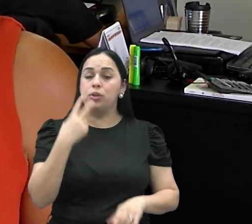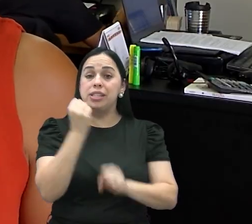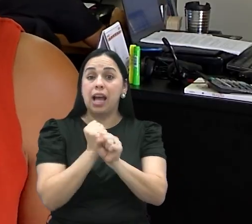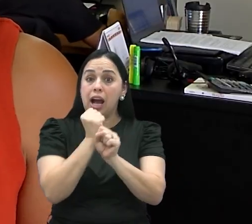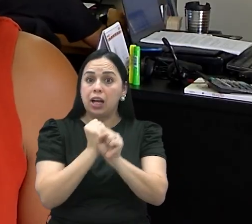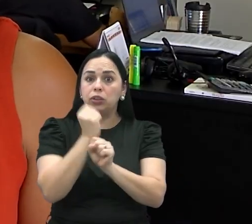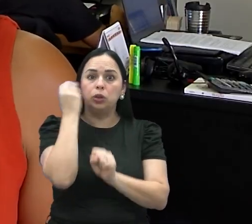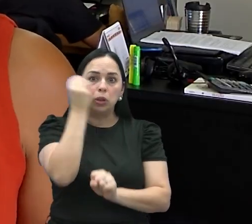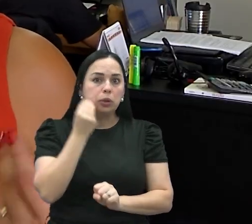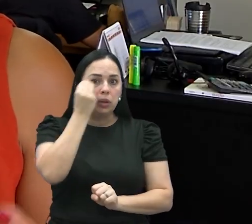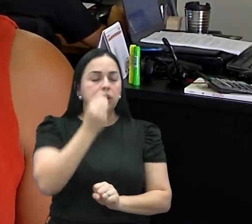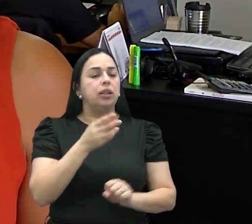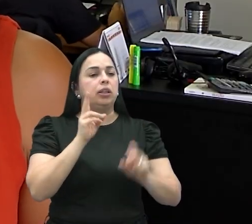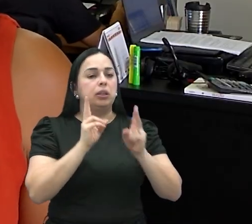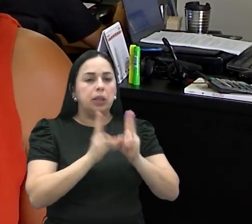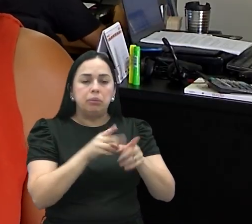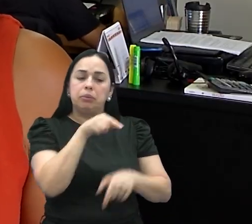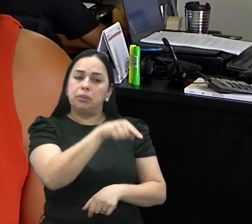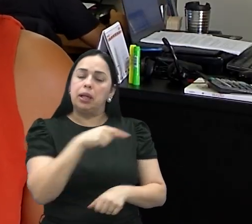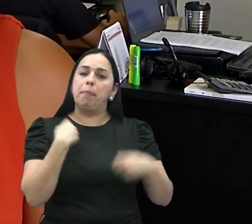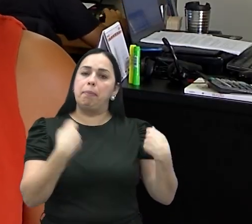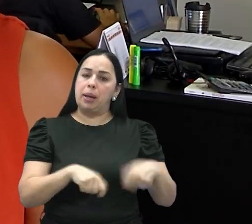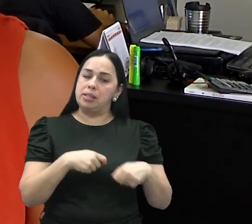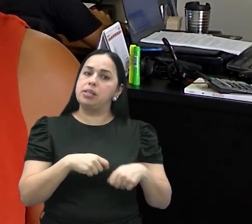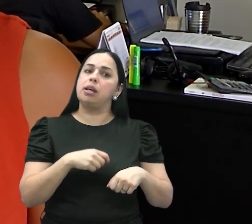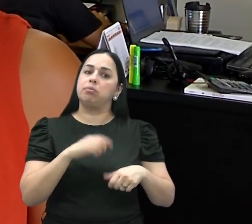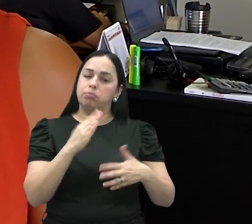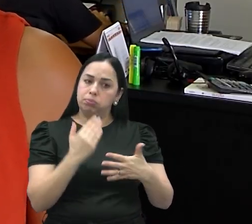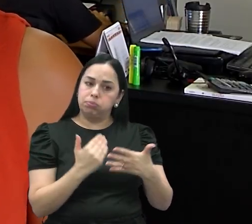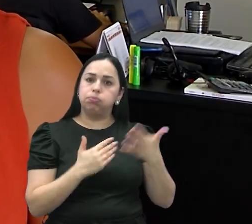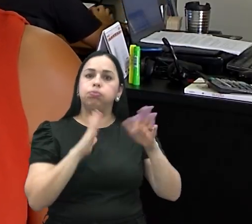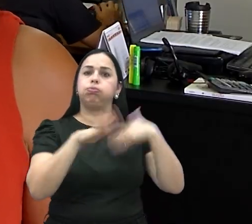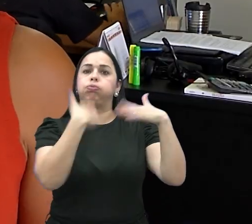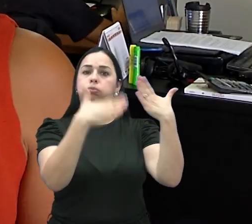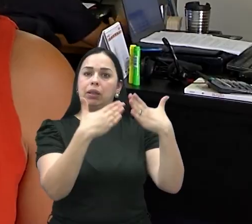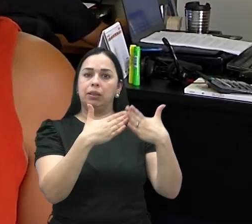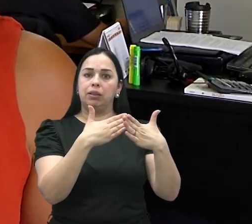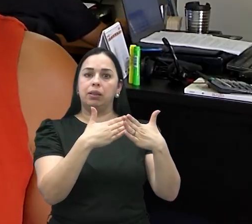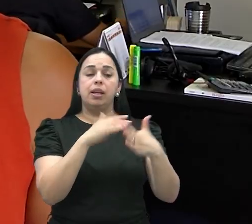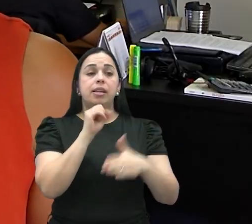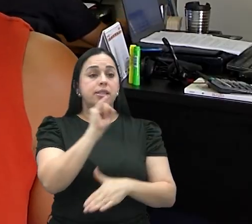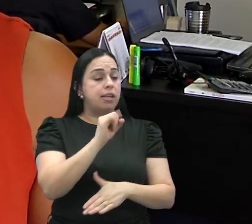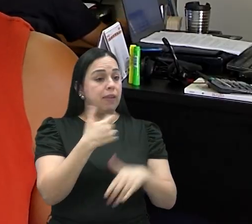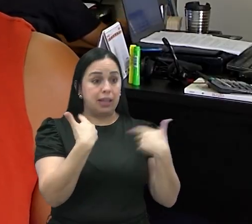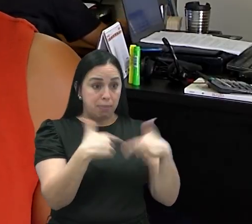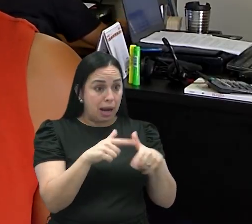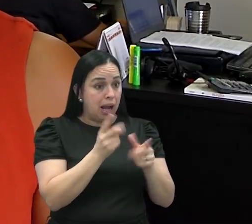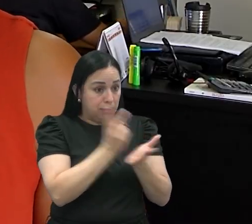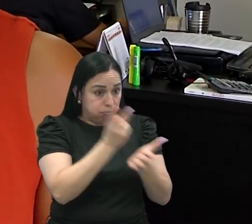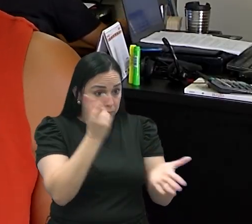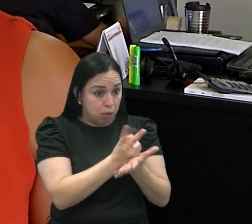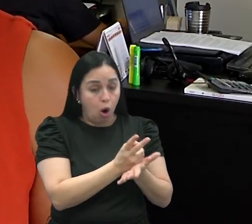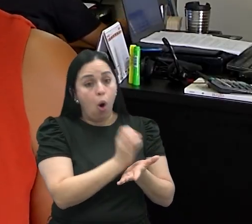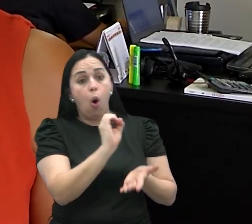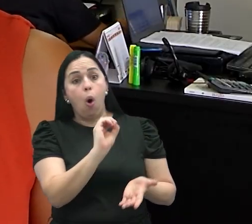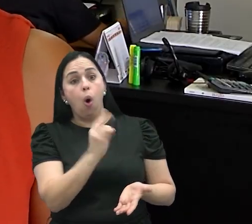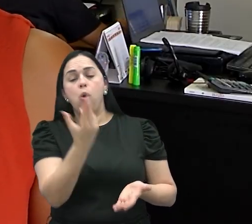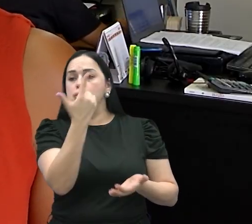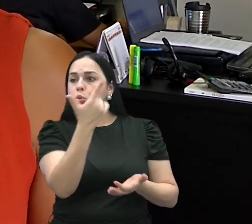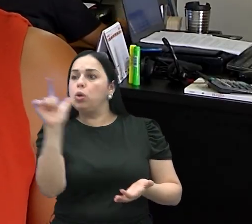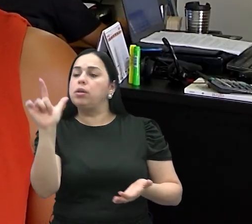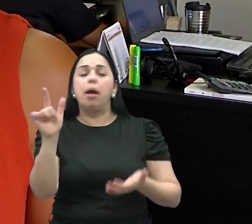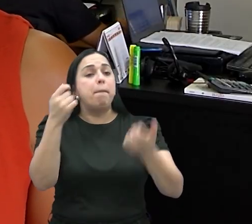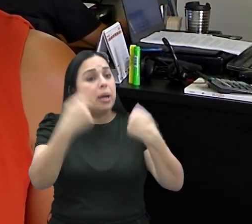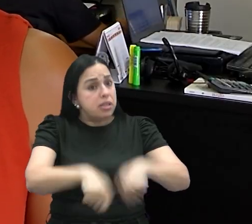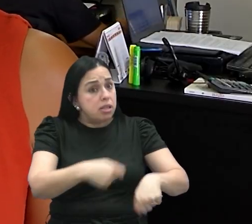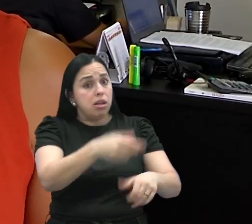superior de tanto eu brigar e falar, olha, eu acho que está o momento de dar um passo a mais. Independente se vai continuar comigo ou não, porque o mercado lá fora